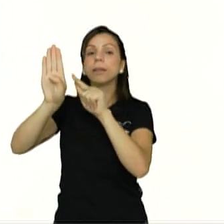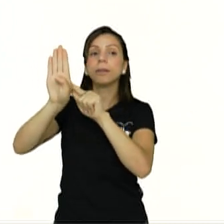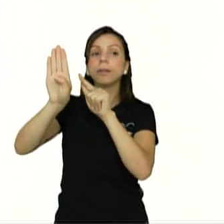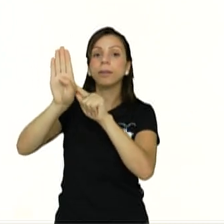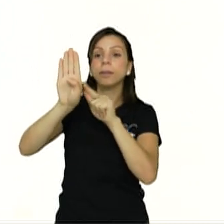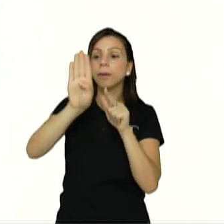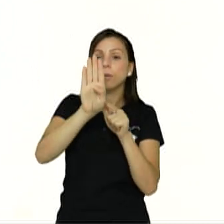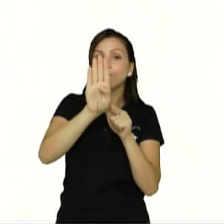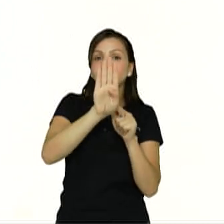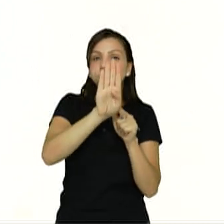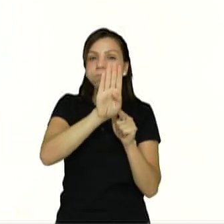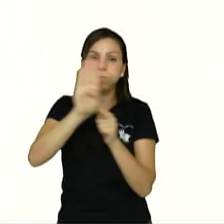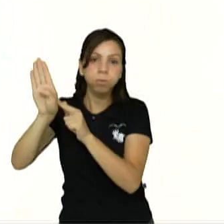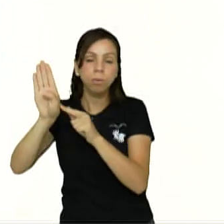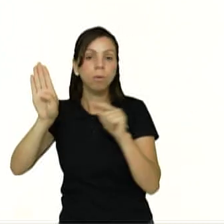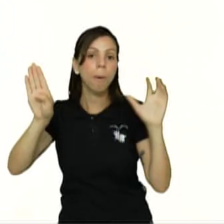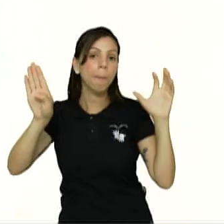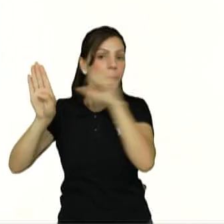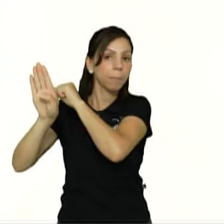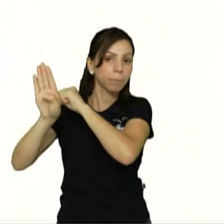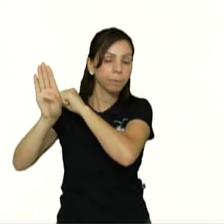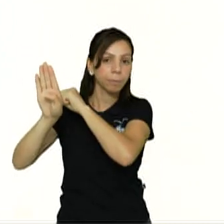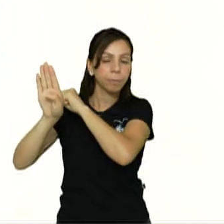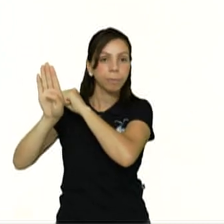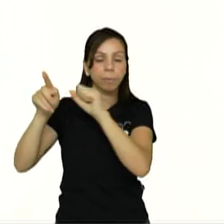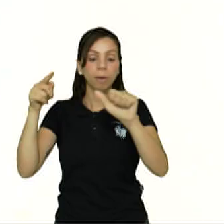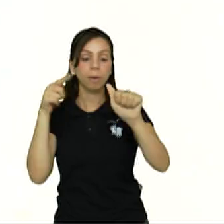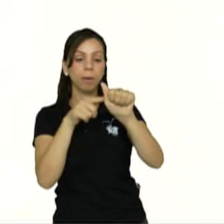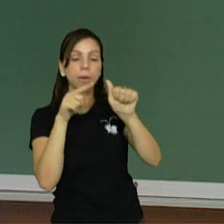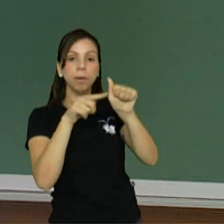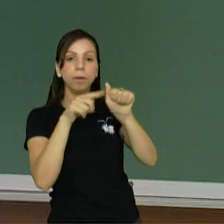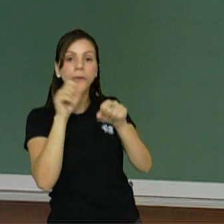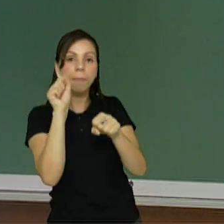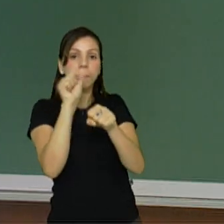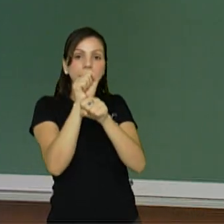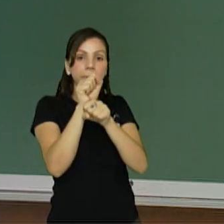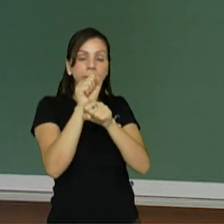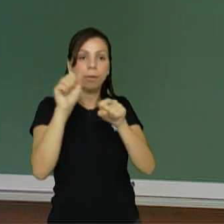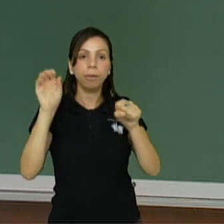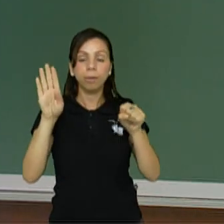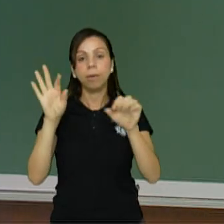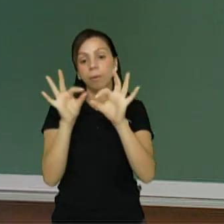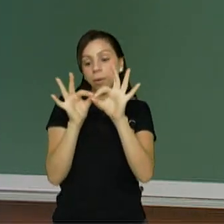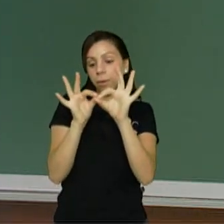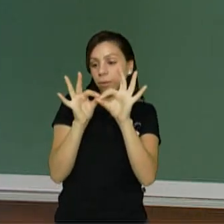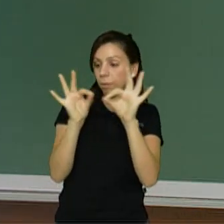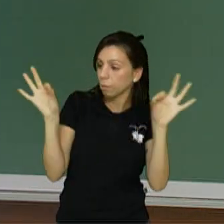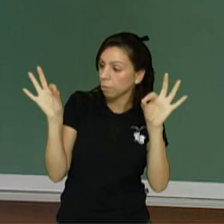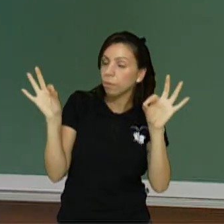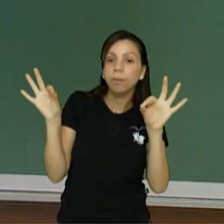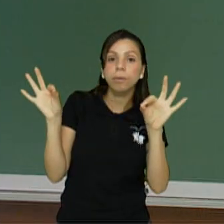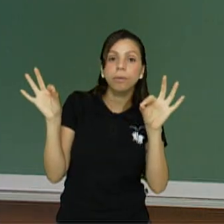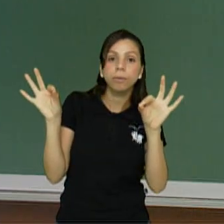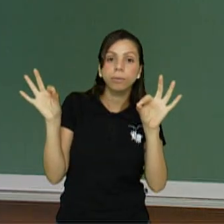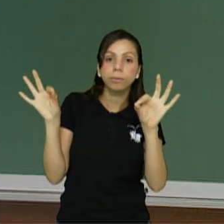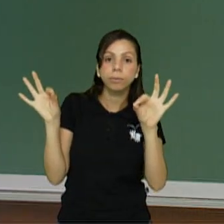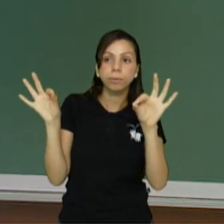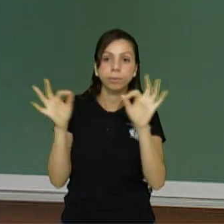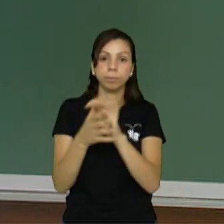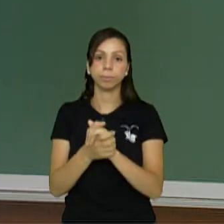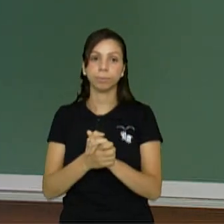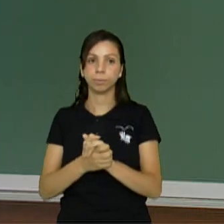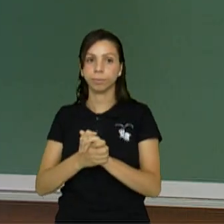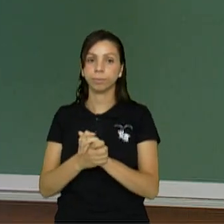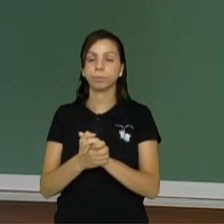com velocidade maior do que o A. Então, a velocidade relativa de afastamento, agora você pega a velocidade do B,